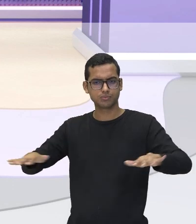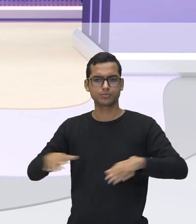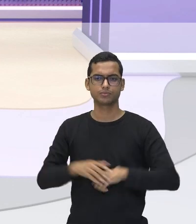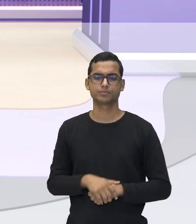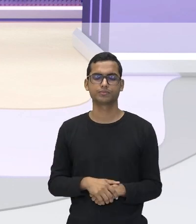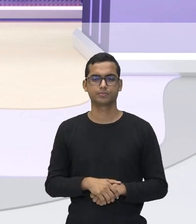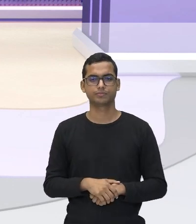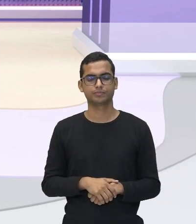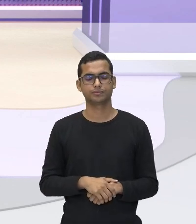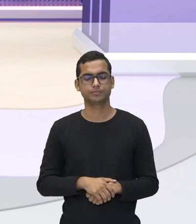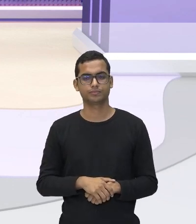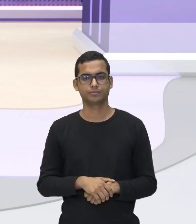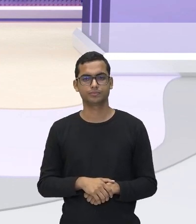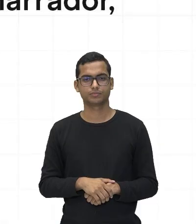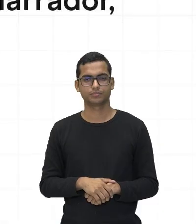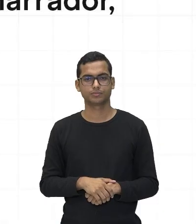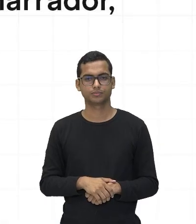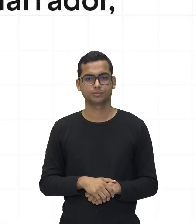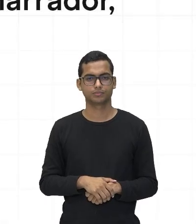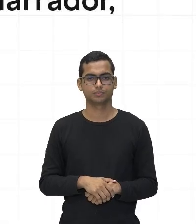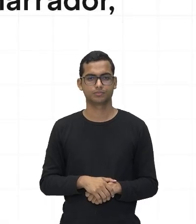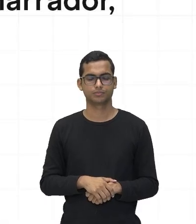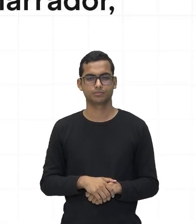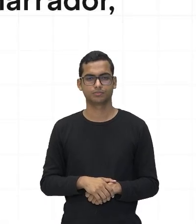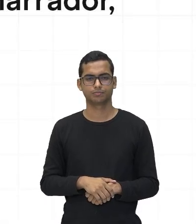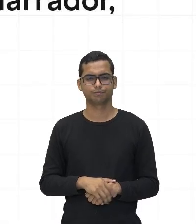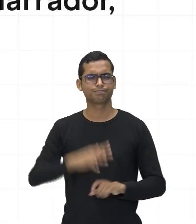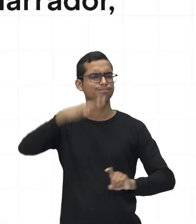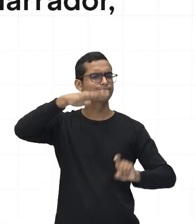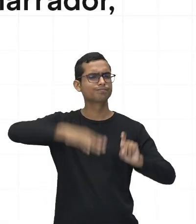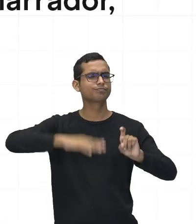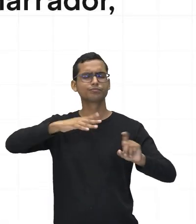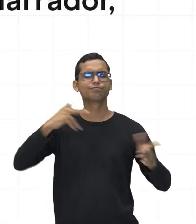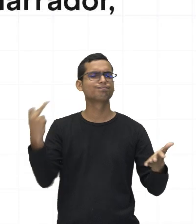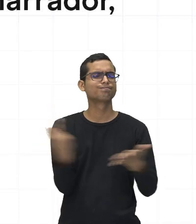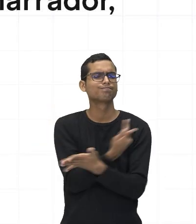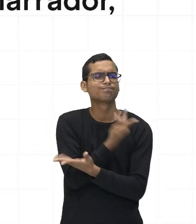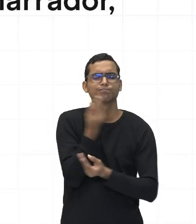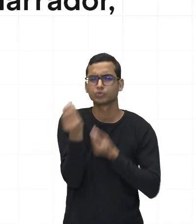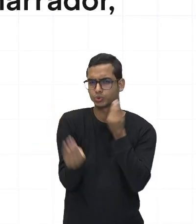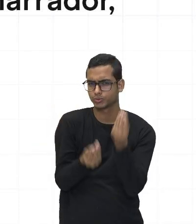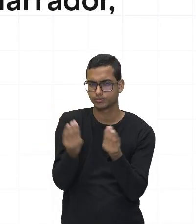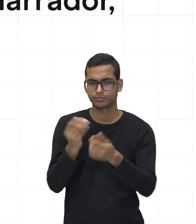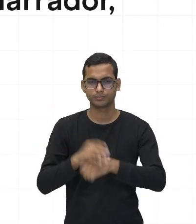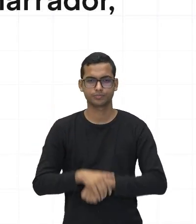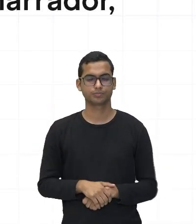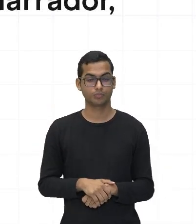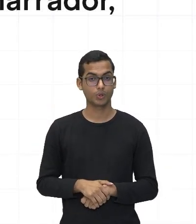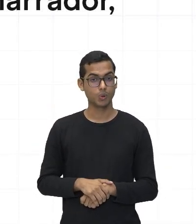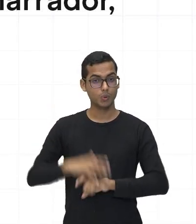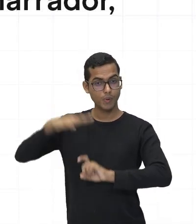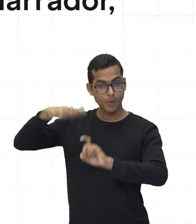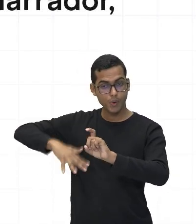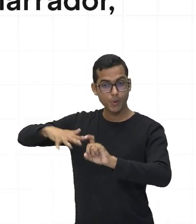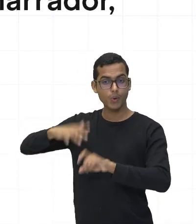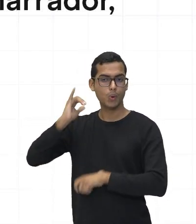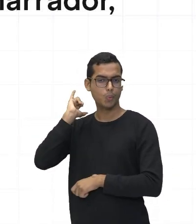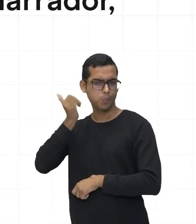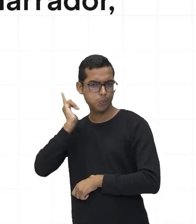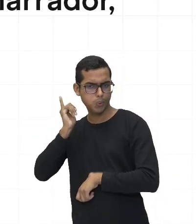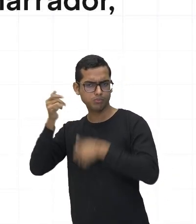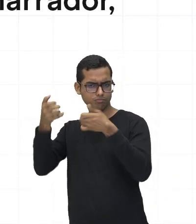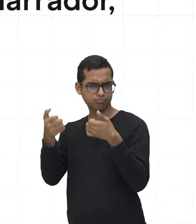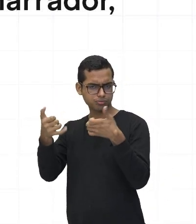Como o mito ocorre? Vamos ver. Toda vez que um mito é contado, ele